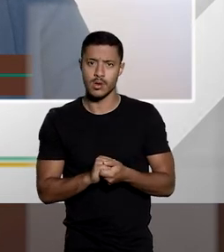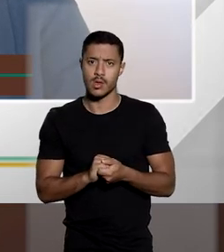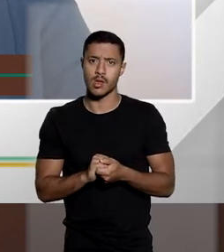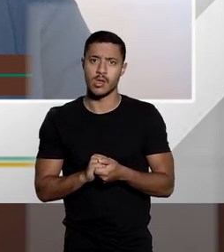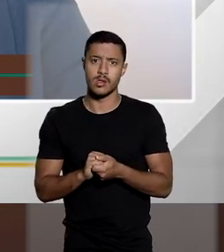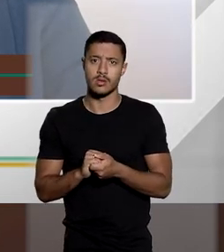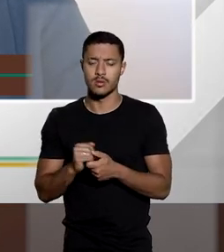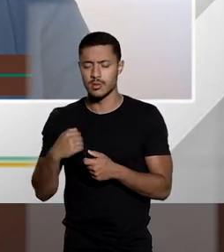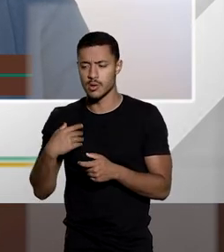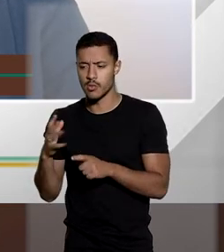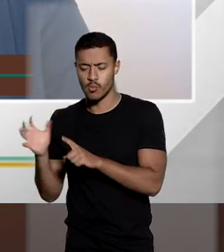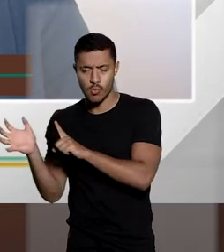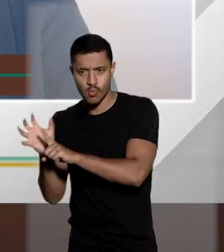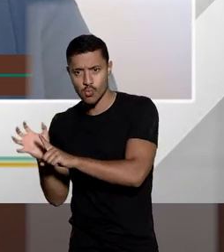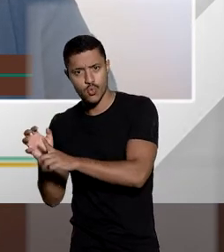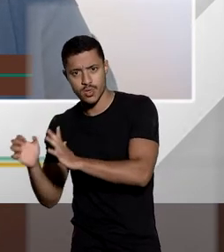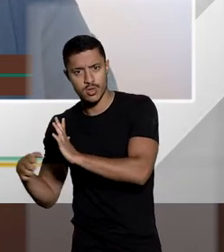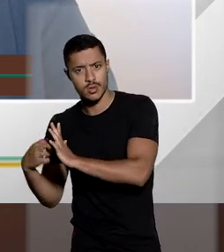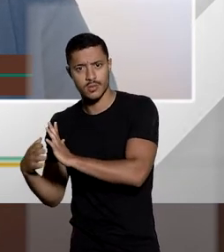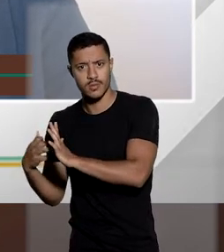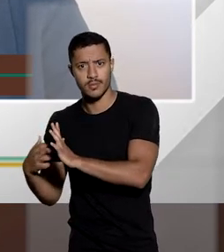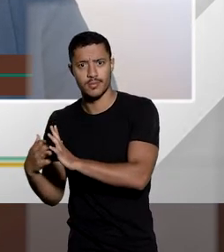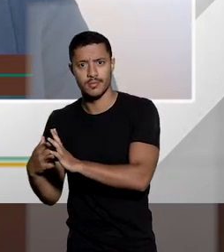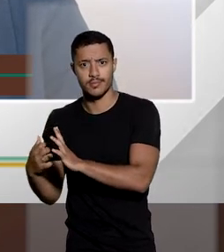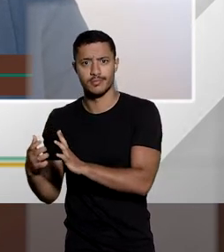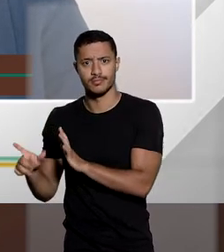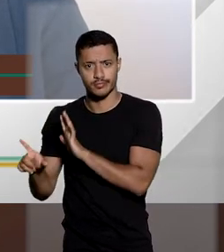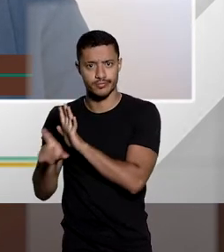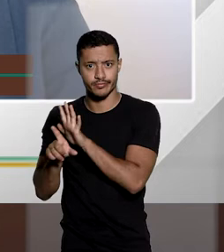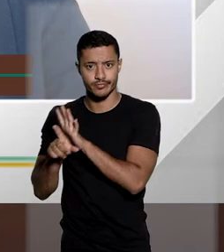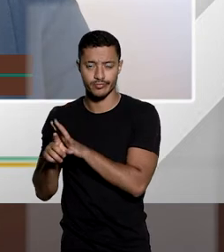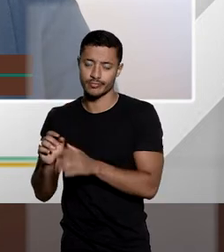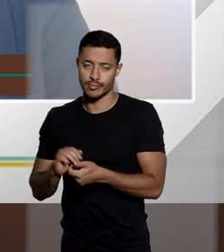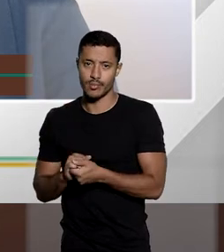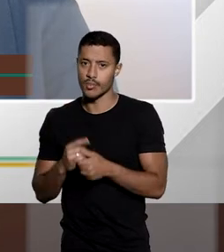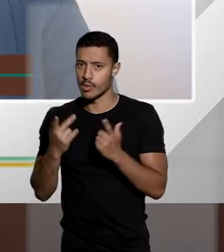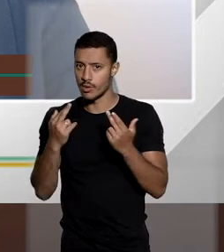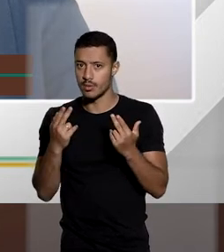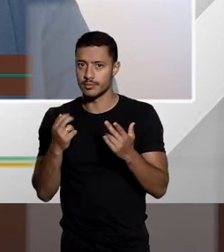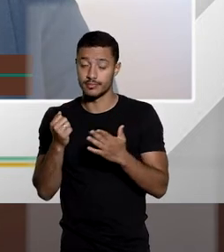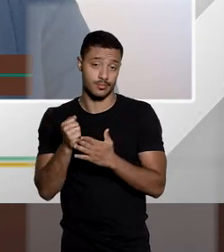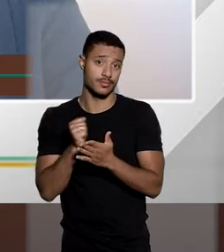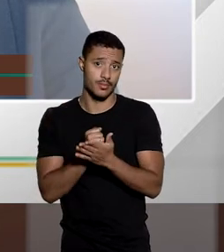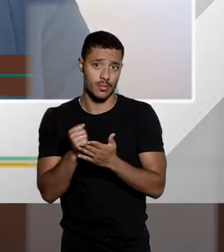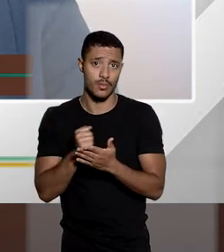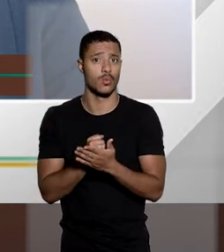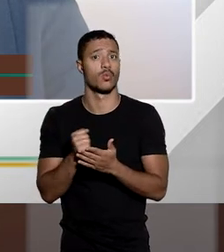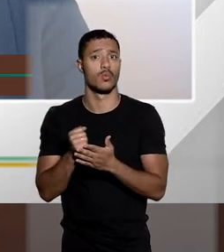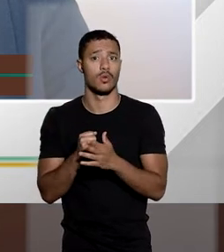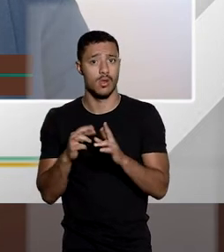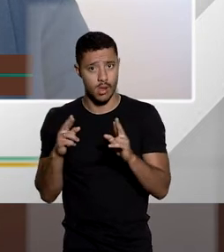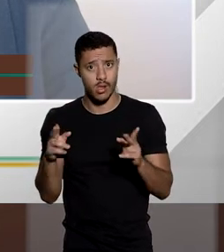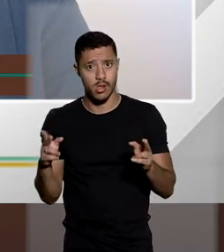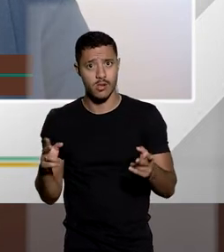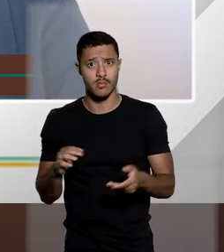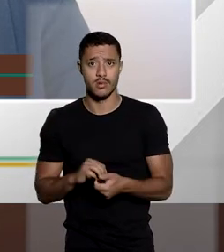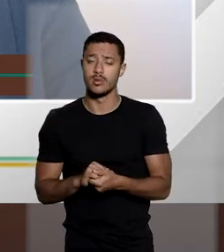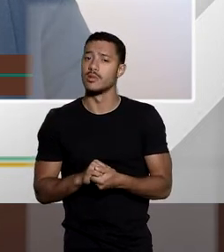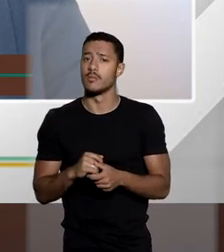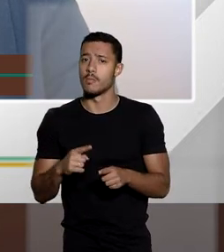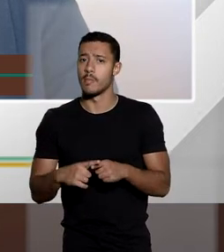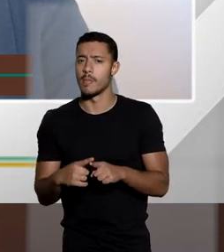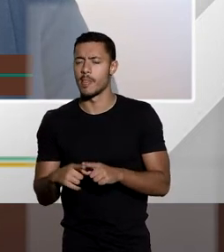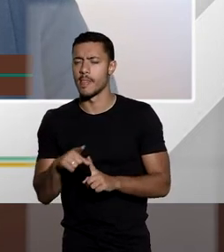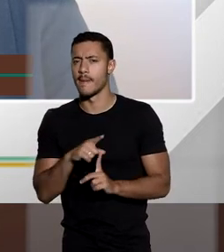atos submetidos aos rigores do regime jurídico de direito administrativo. A mesma coisa o contrato, né? O contrato é diferente do ato porque ele tem esse